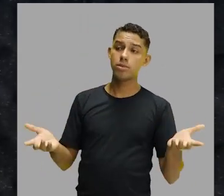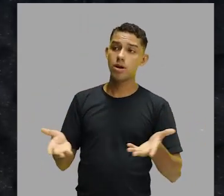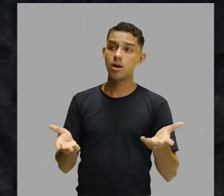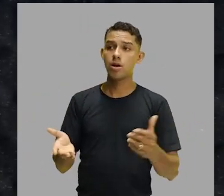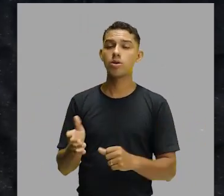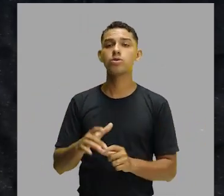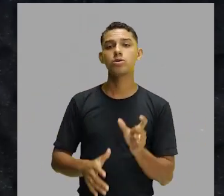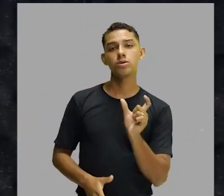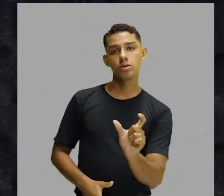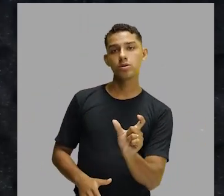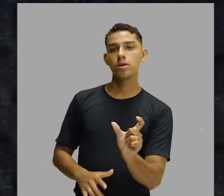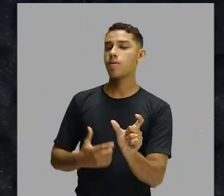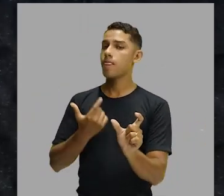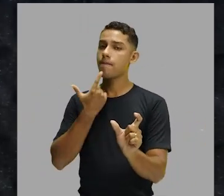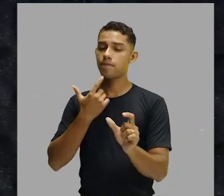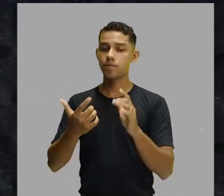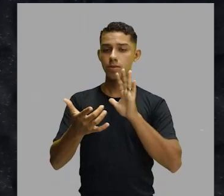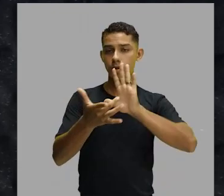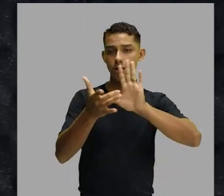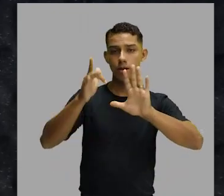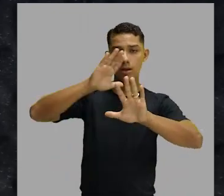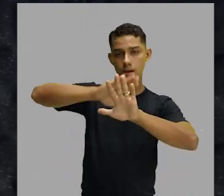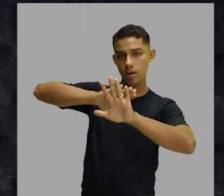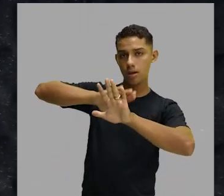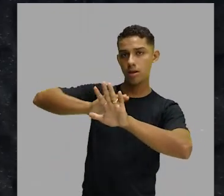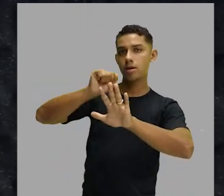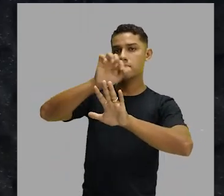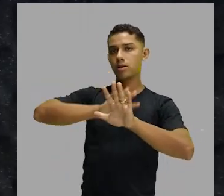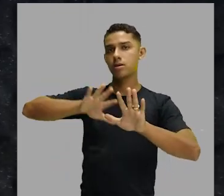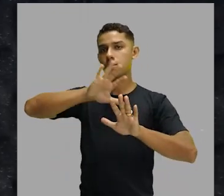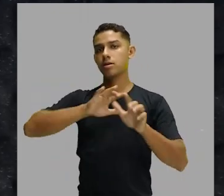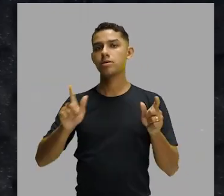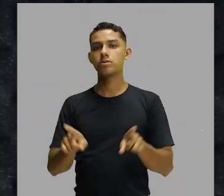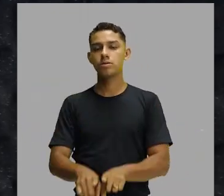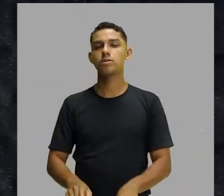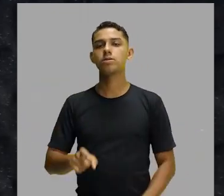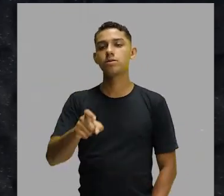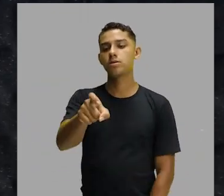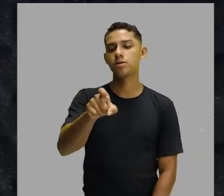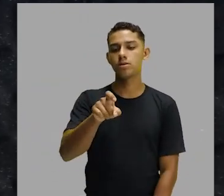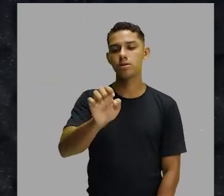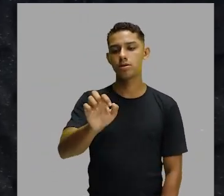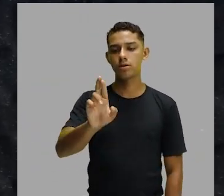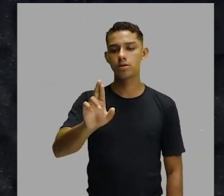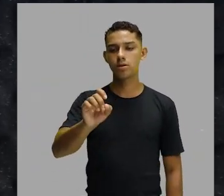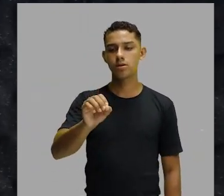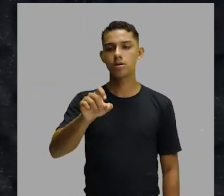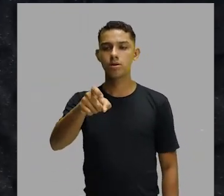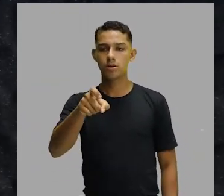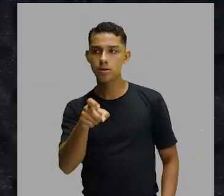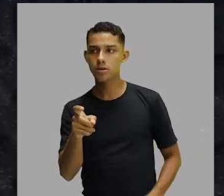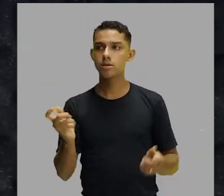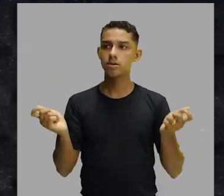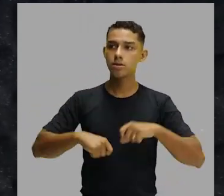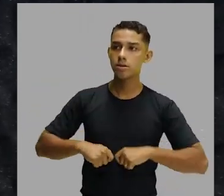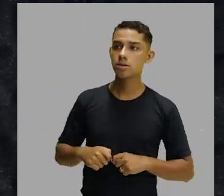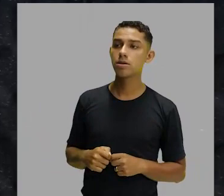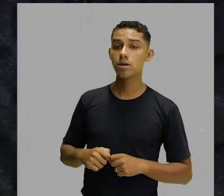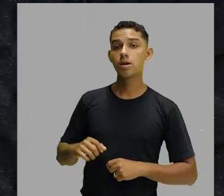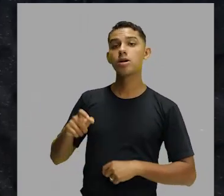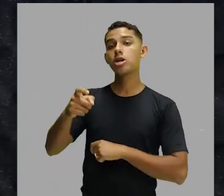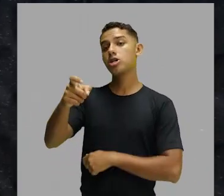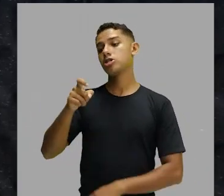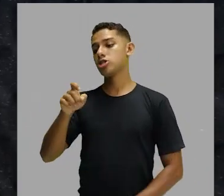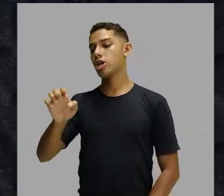usa a figura de linguagem, onde você troca a marca pelo produto. E hoje a gente tem o nome Xerox atribuído a quê? A